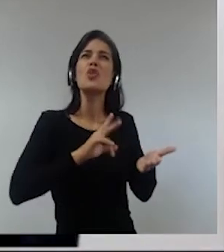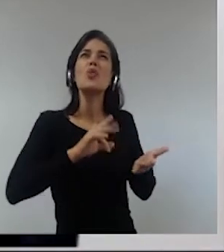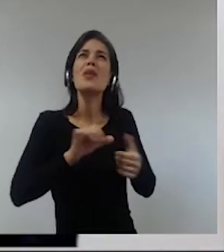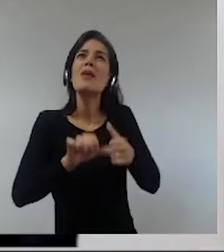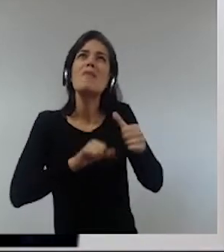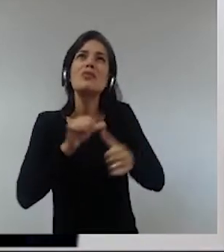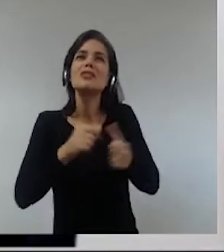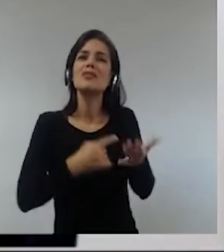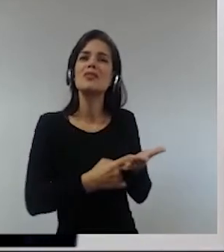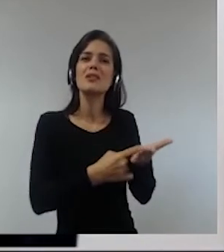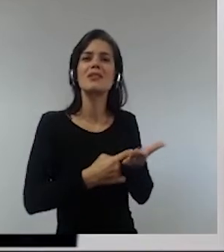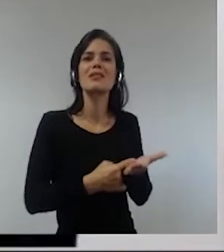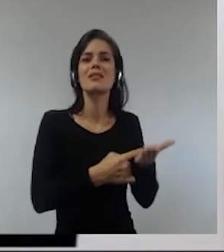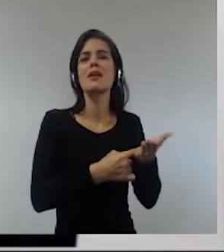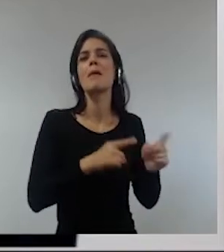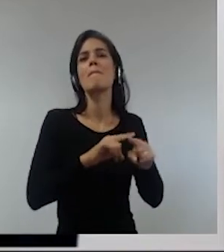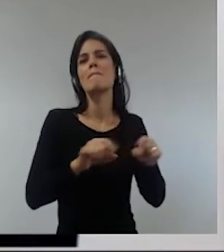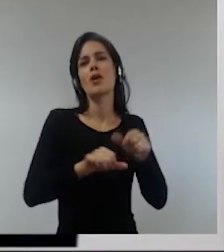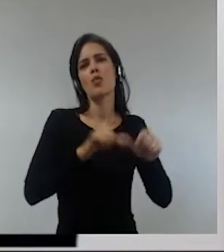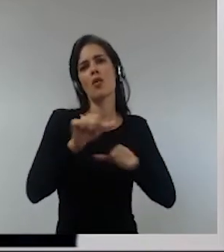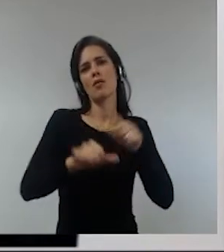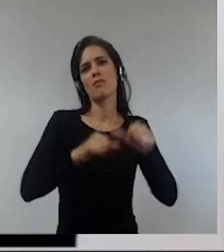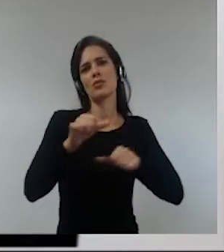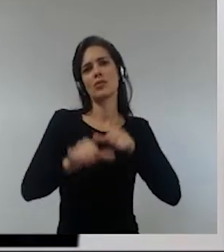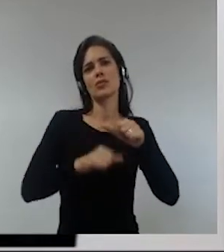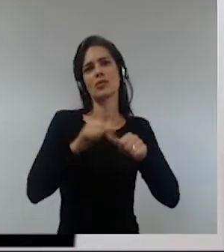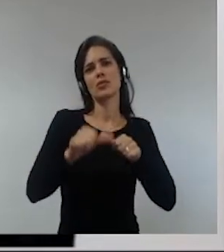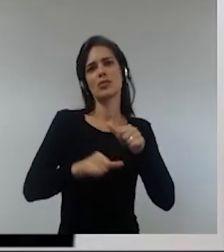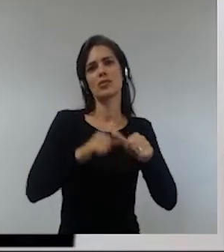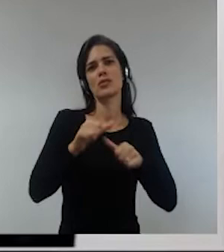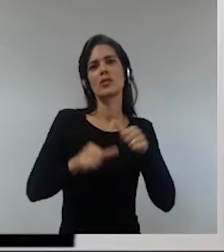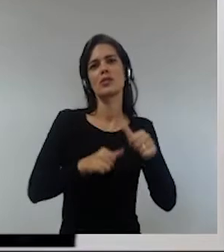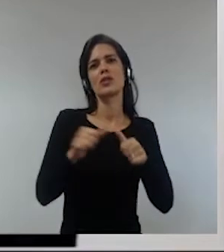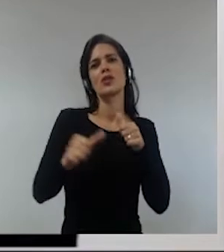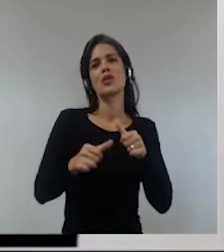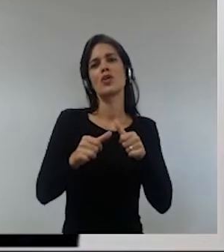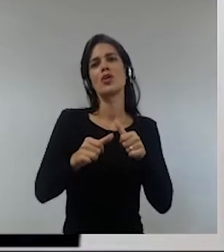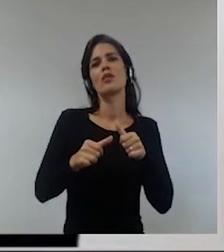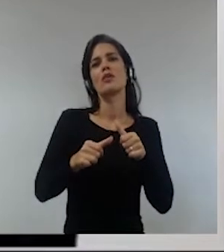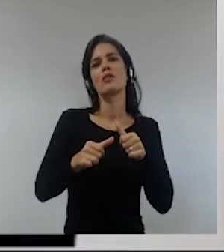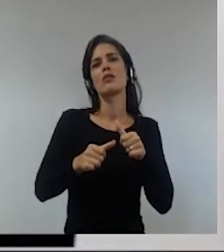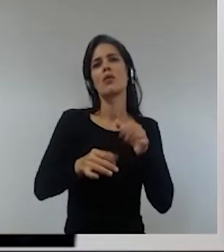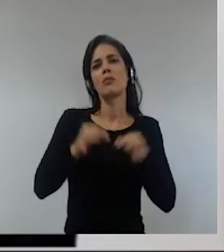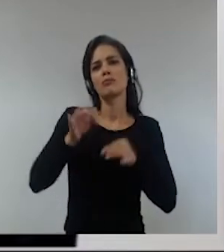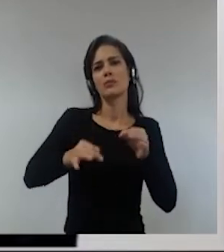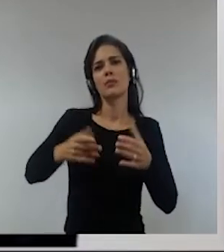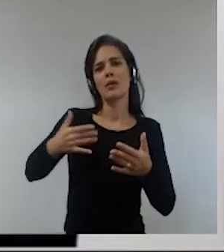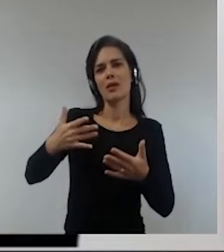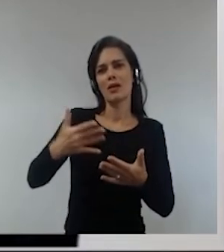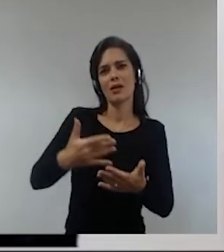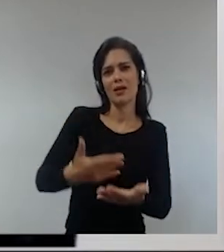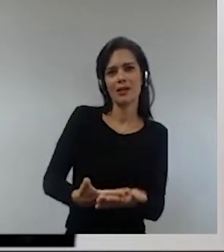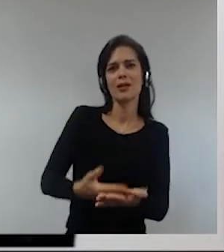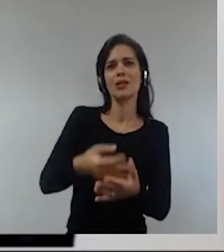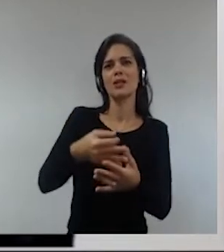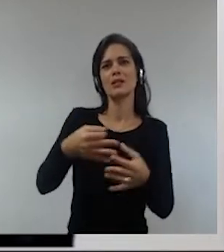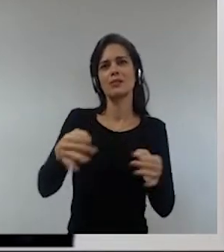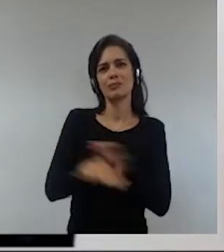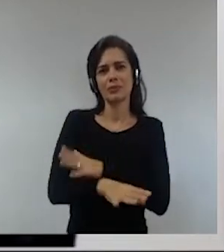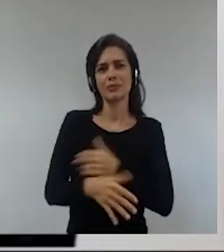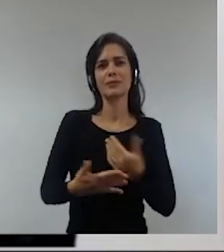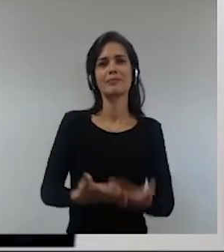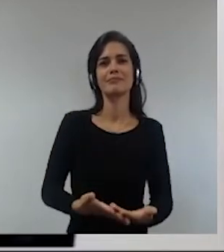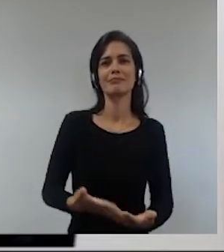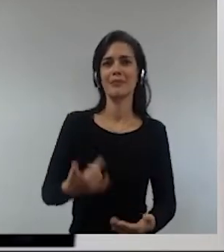na verdade, é com a modificação da sentença transitada em julgado. Me deram 15 minutos, eu jurei que não ia